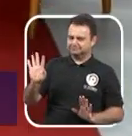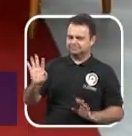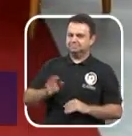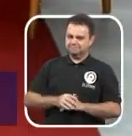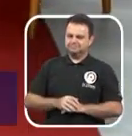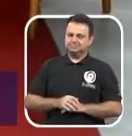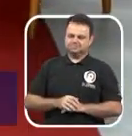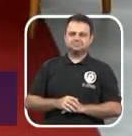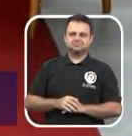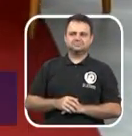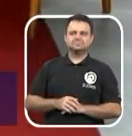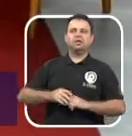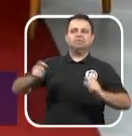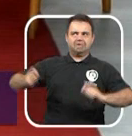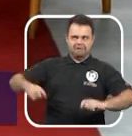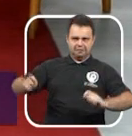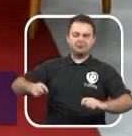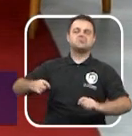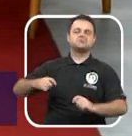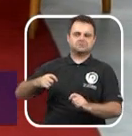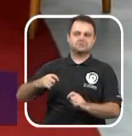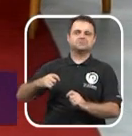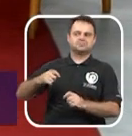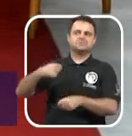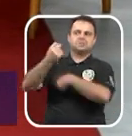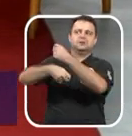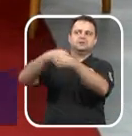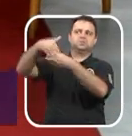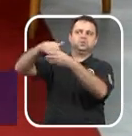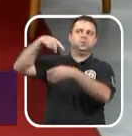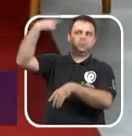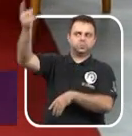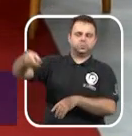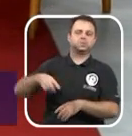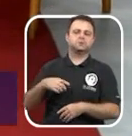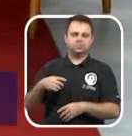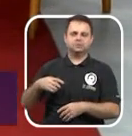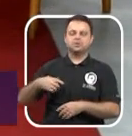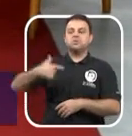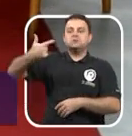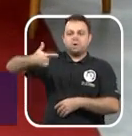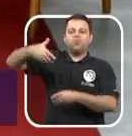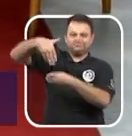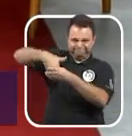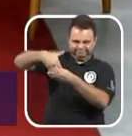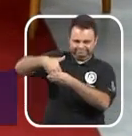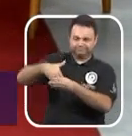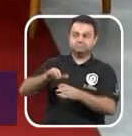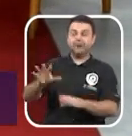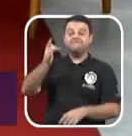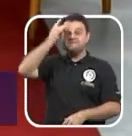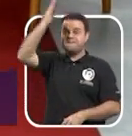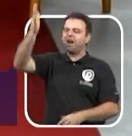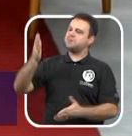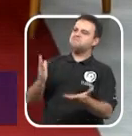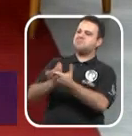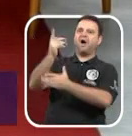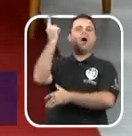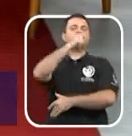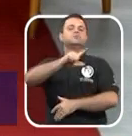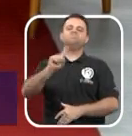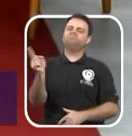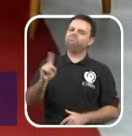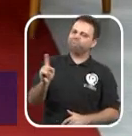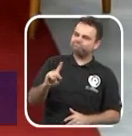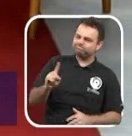Tem muita chance, vai para o segundo turno, com certeza, mas não é uma eleição fácil. Não é uma eleição fácil. E tem uma coisa que